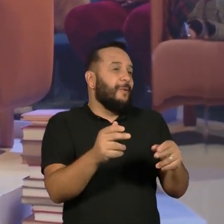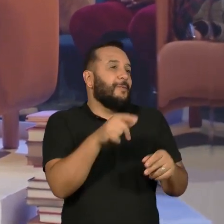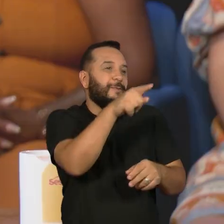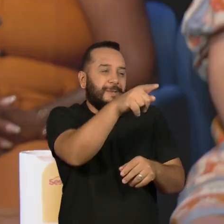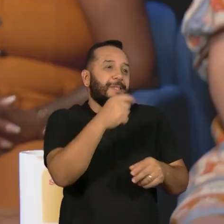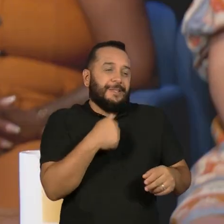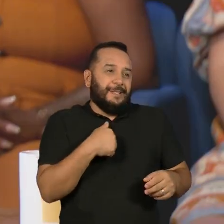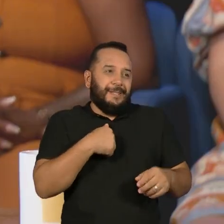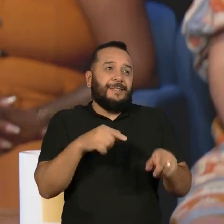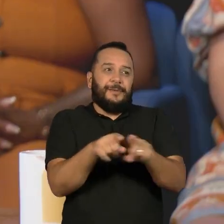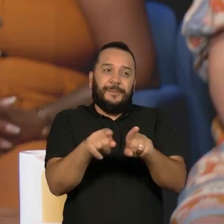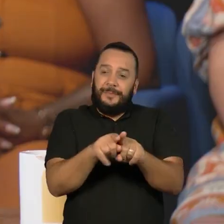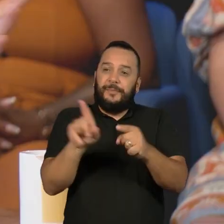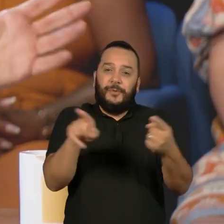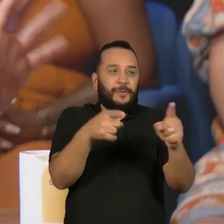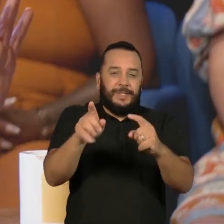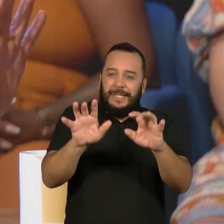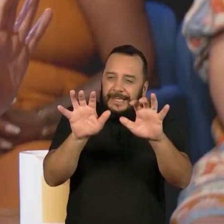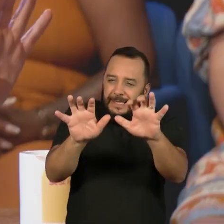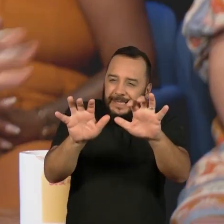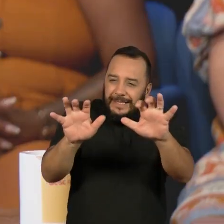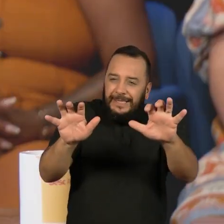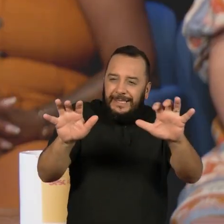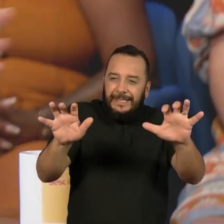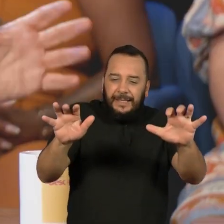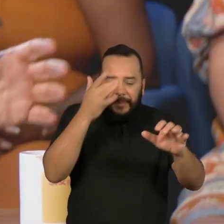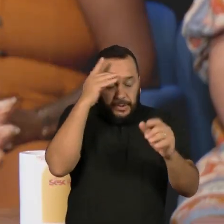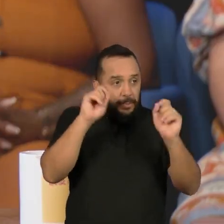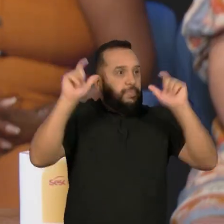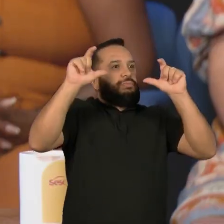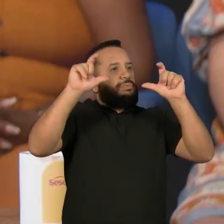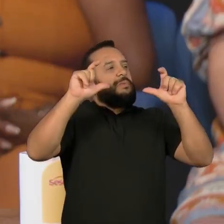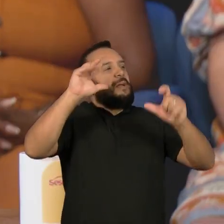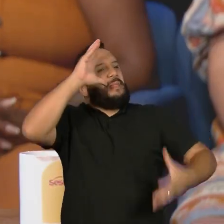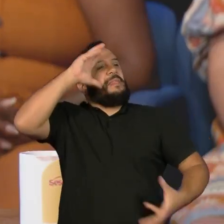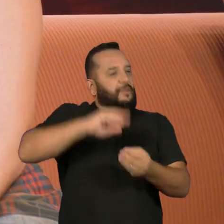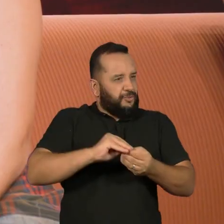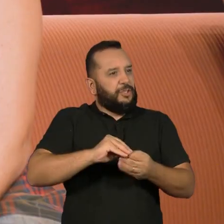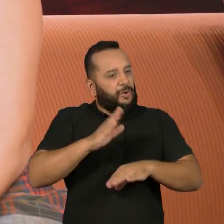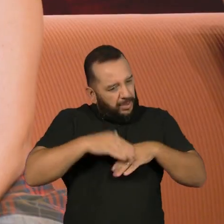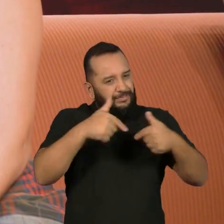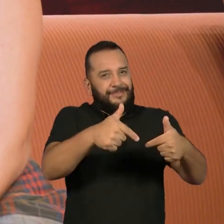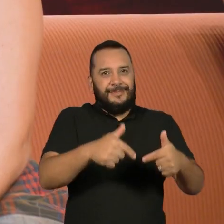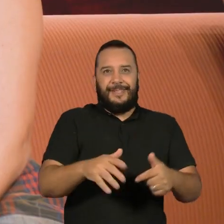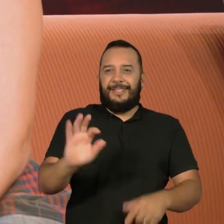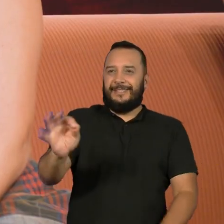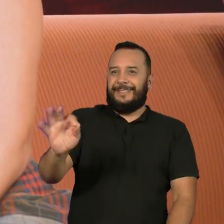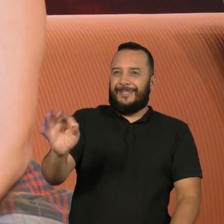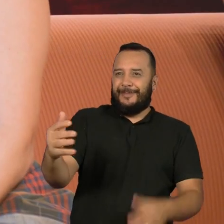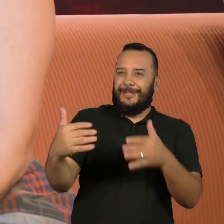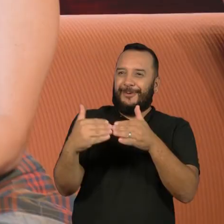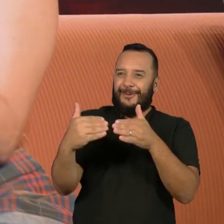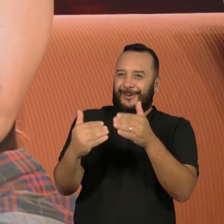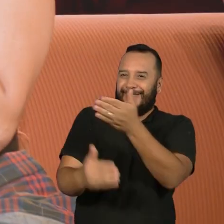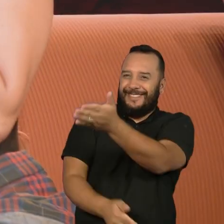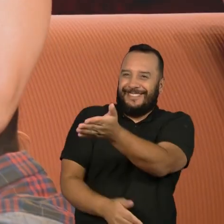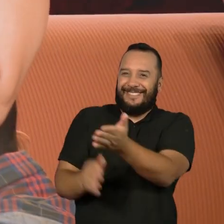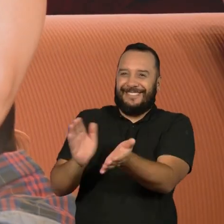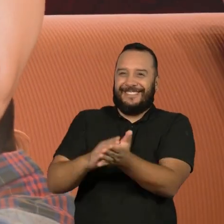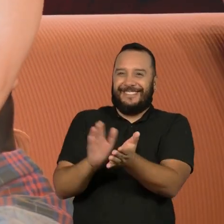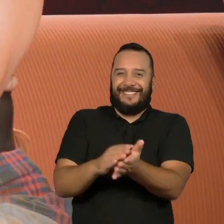arrumar a casa. E há momentos que você tem que acordar e falar, chega, agora deixa eu abrir a... Exatamente isso. É exatamente isso.